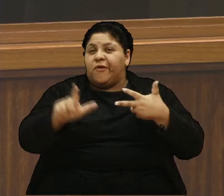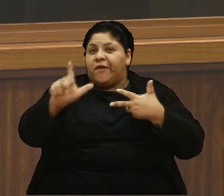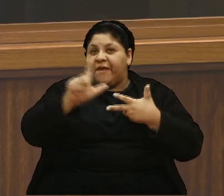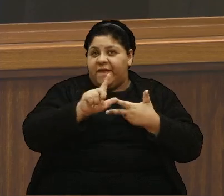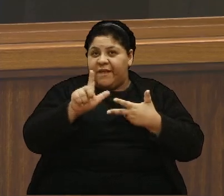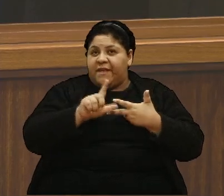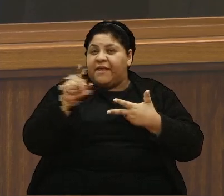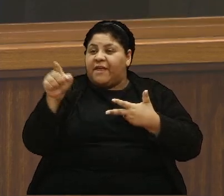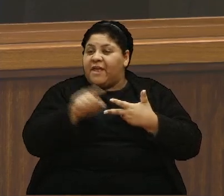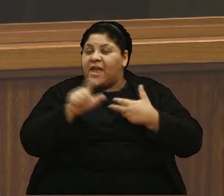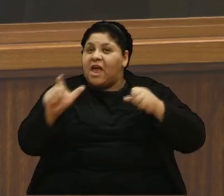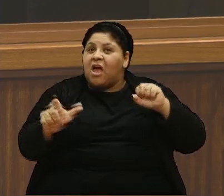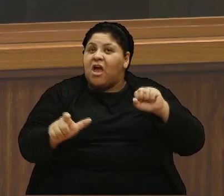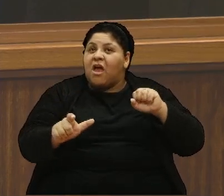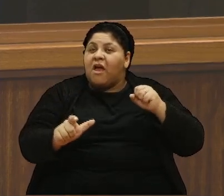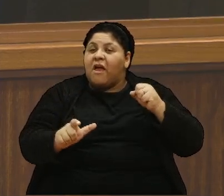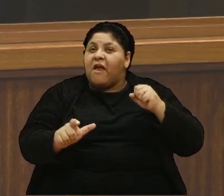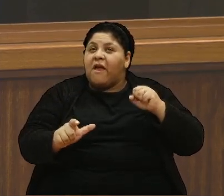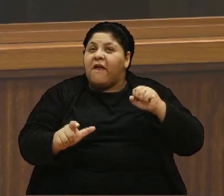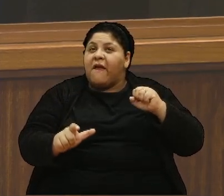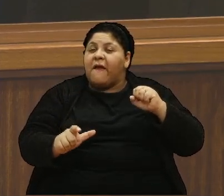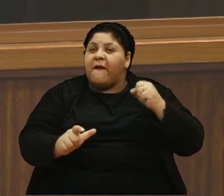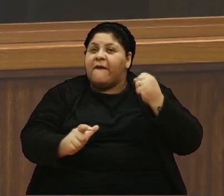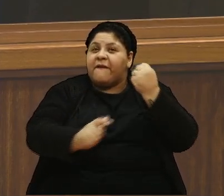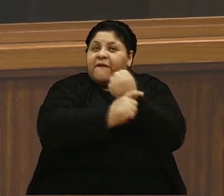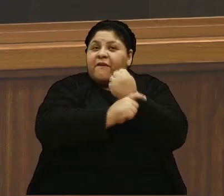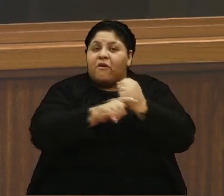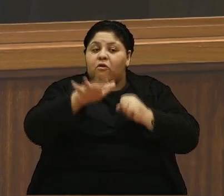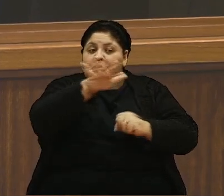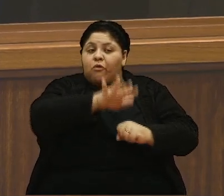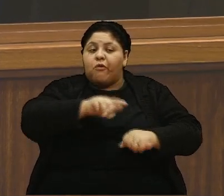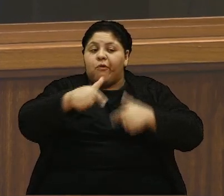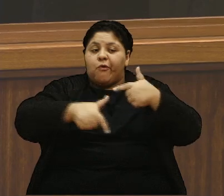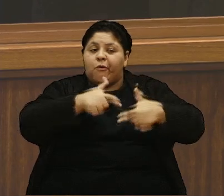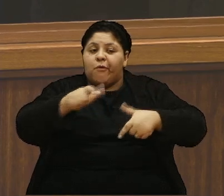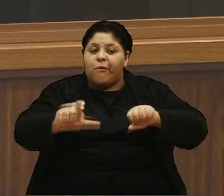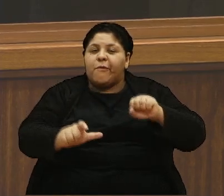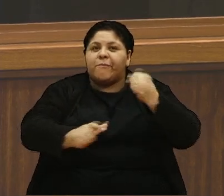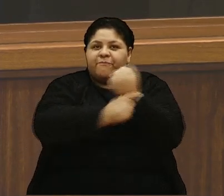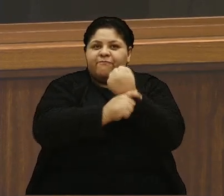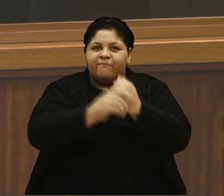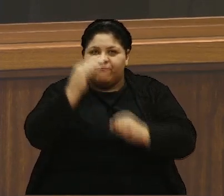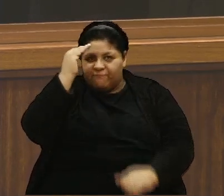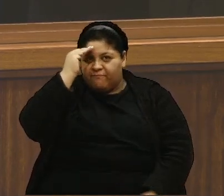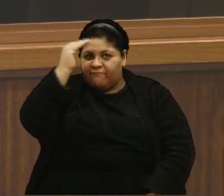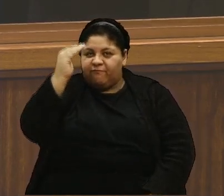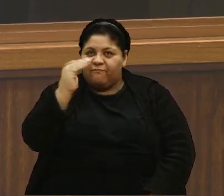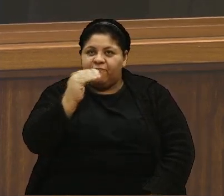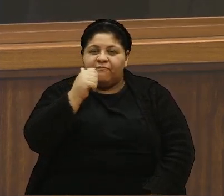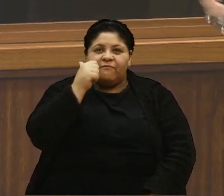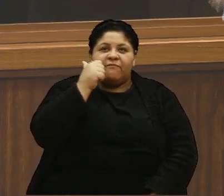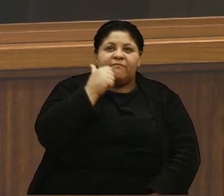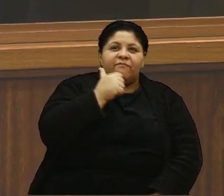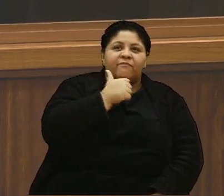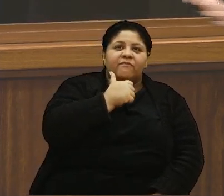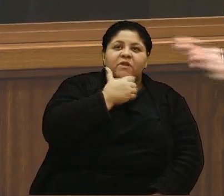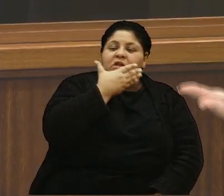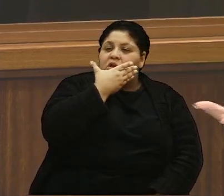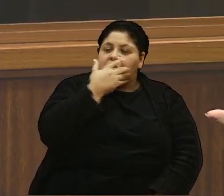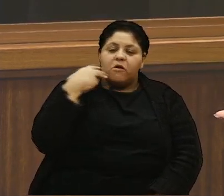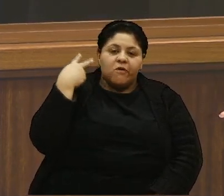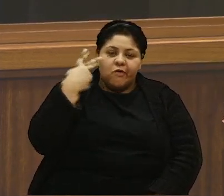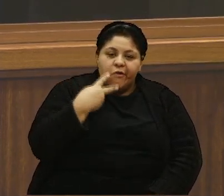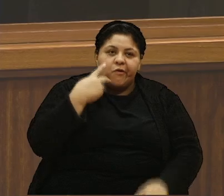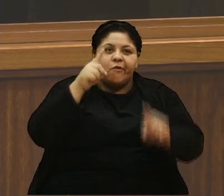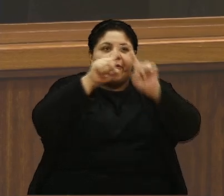legislativo é garantir um ambiente de trabalho seguro, respeitoso, entre vereadores, servidores,